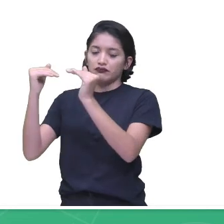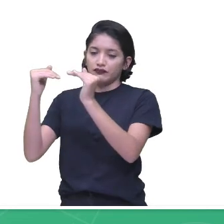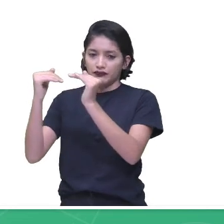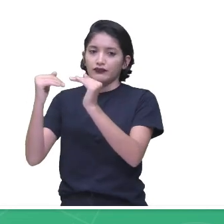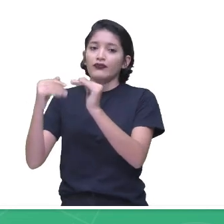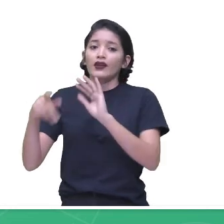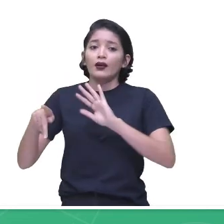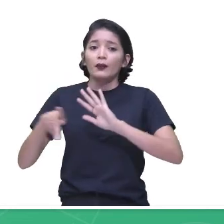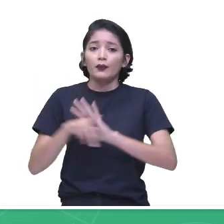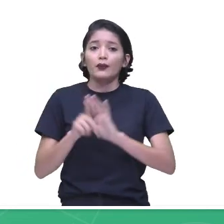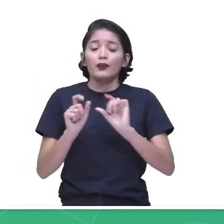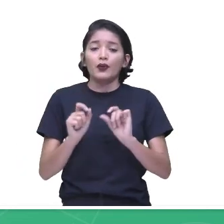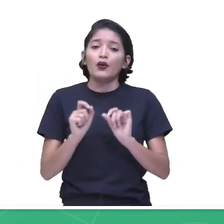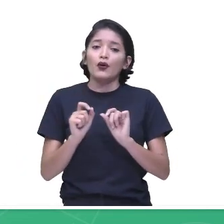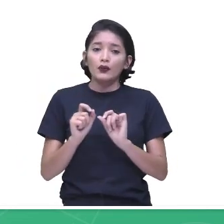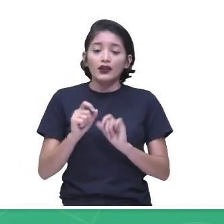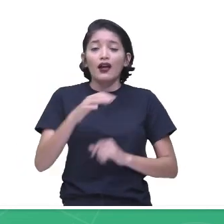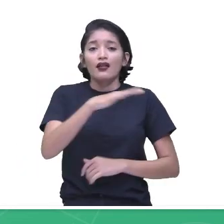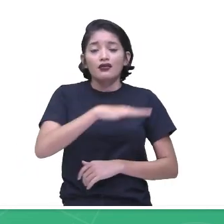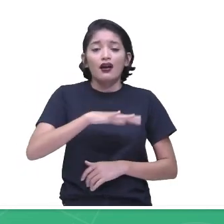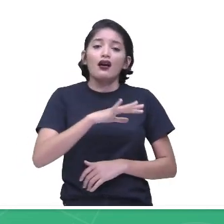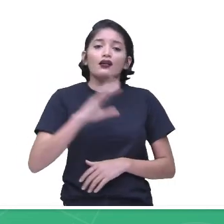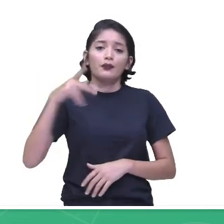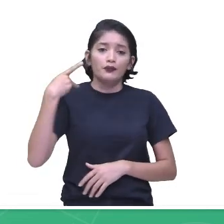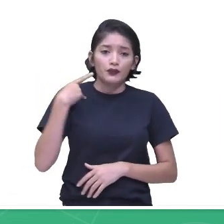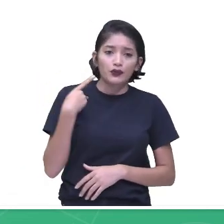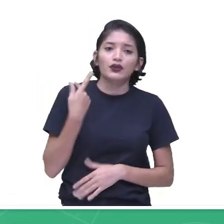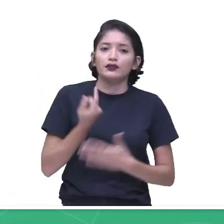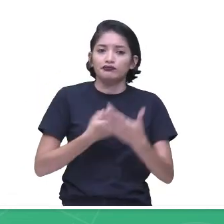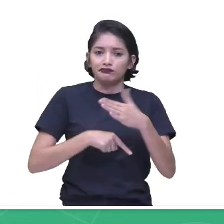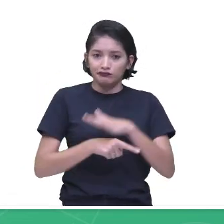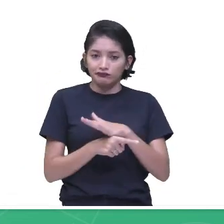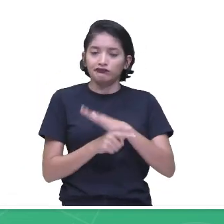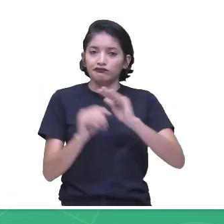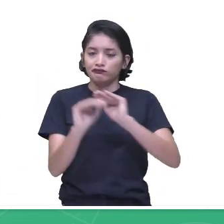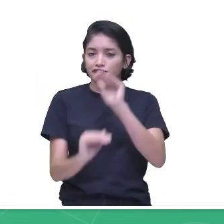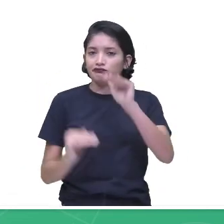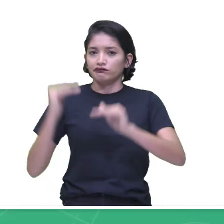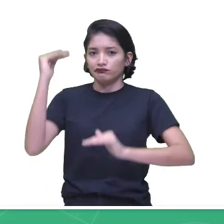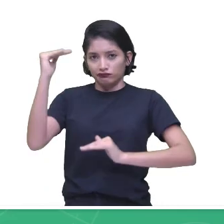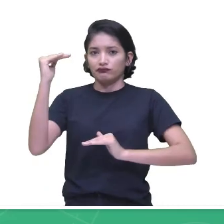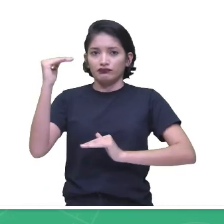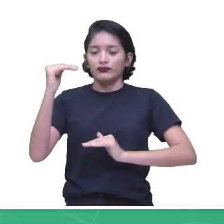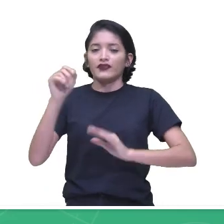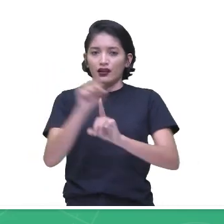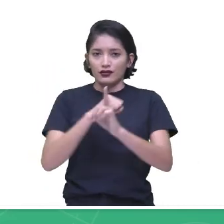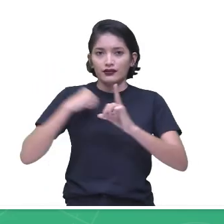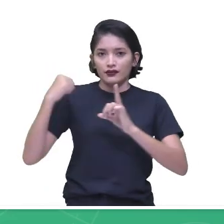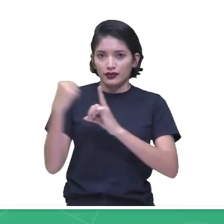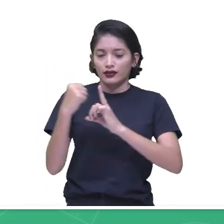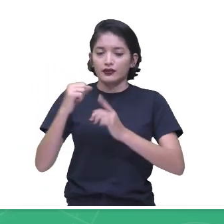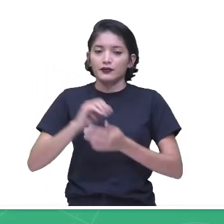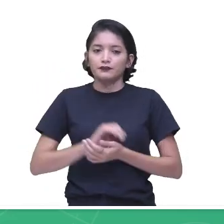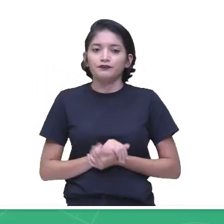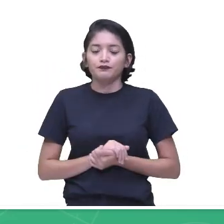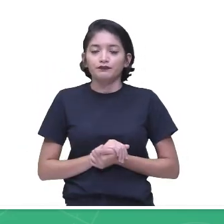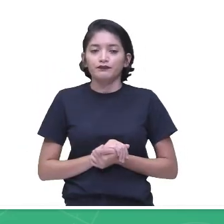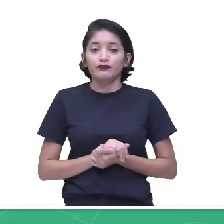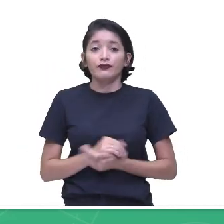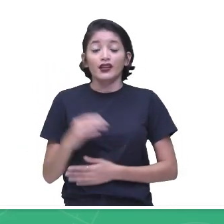fruto de uma concepção política profundamente hierarquizada da sociedade. Letra B. Letra